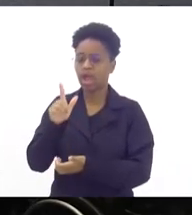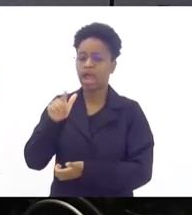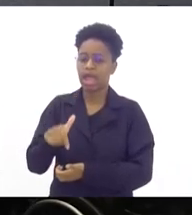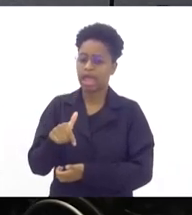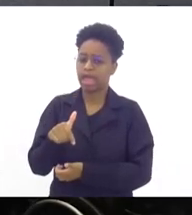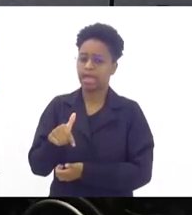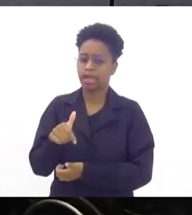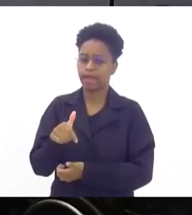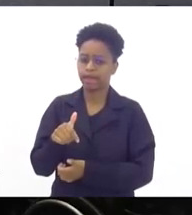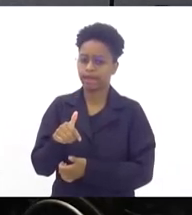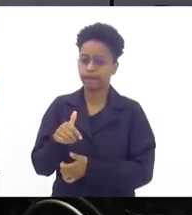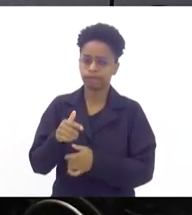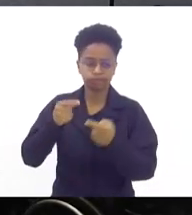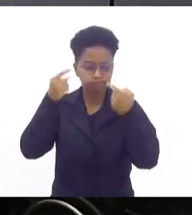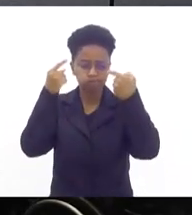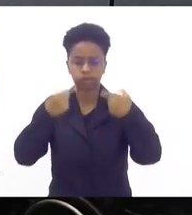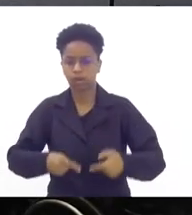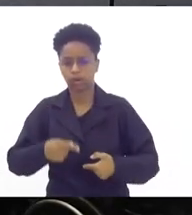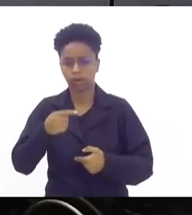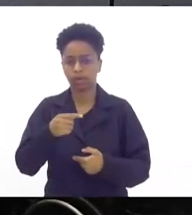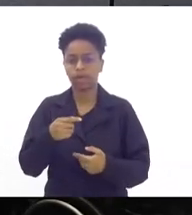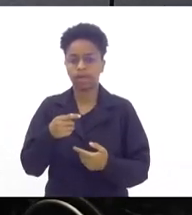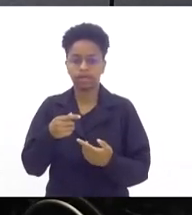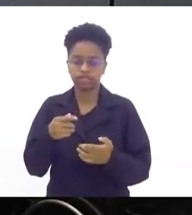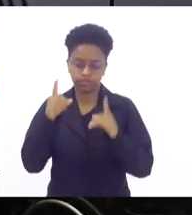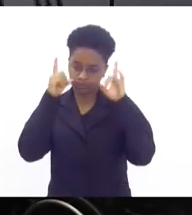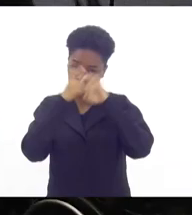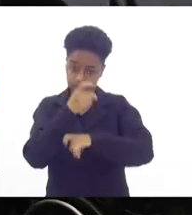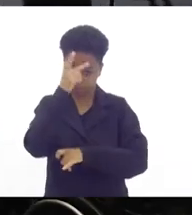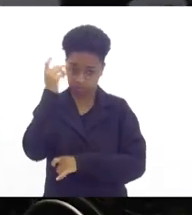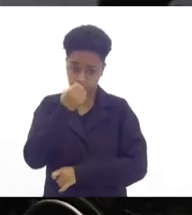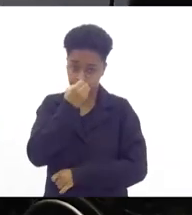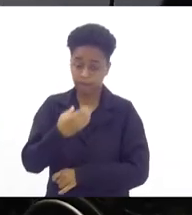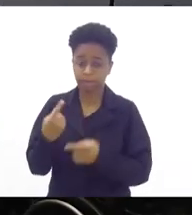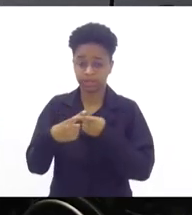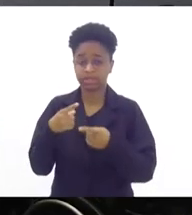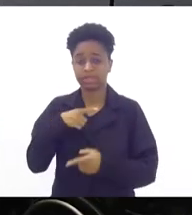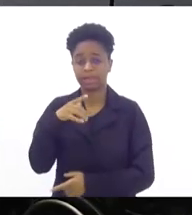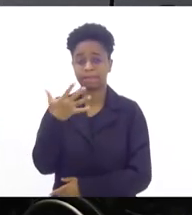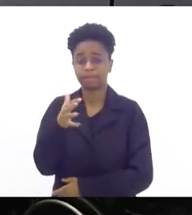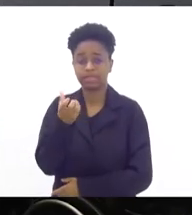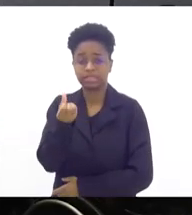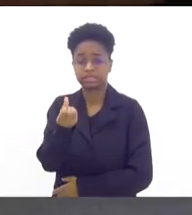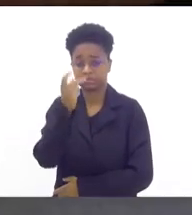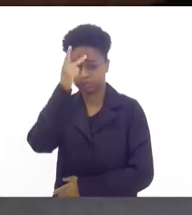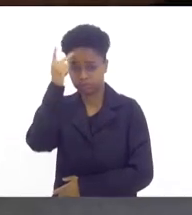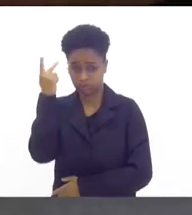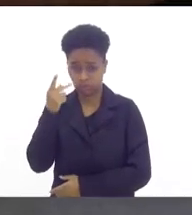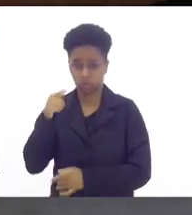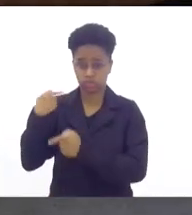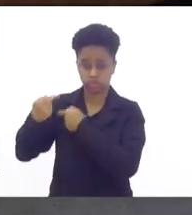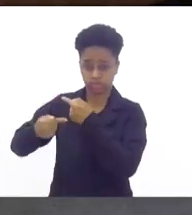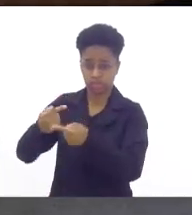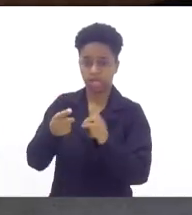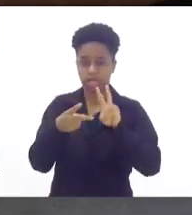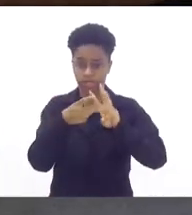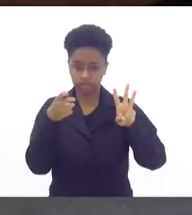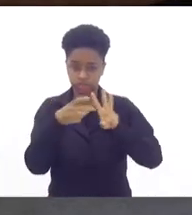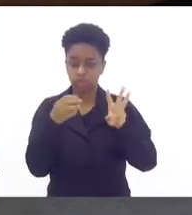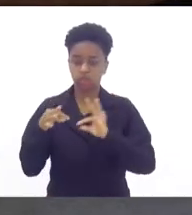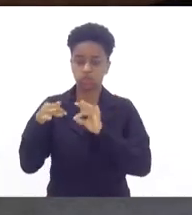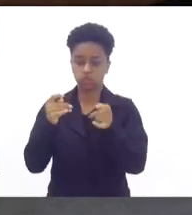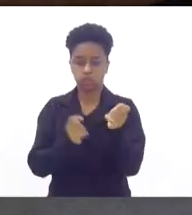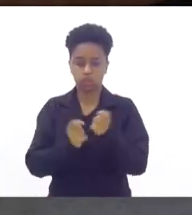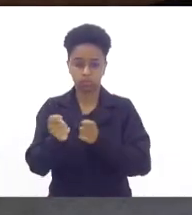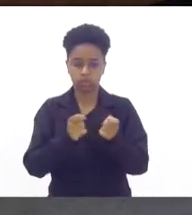cidadão de bem Tem meia dúzia de descendente de índios ali todos eles doutrinados por partidos